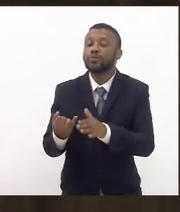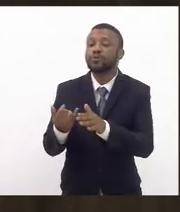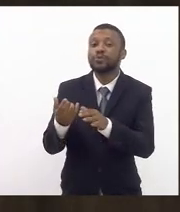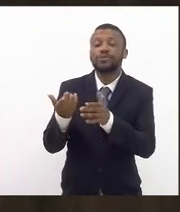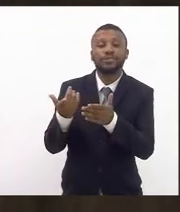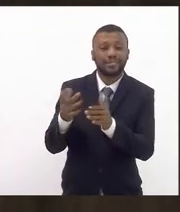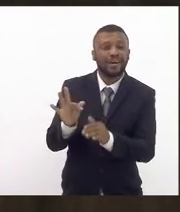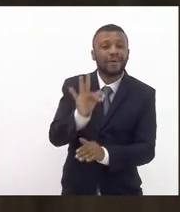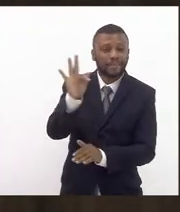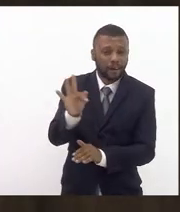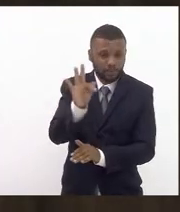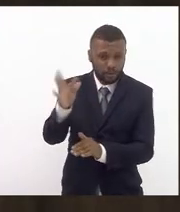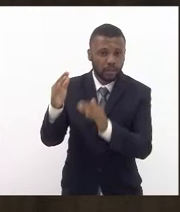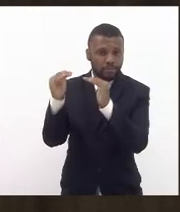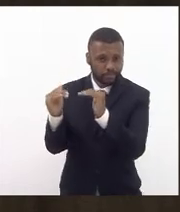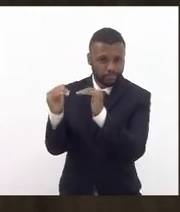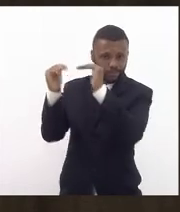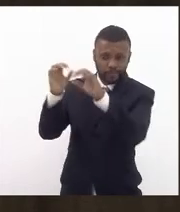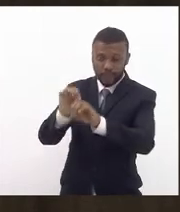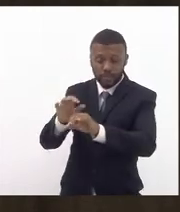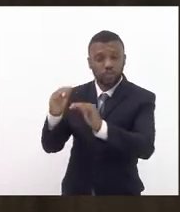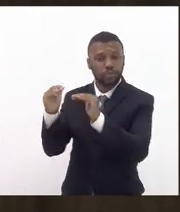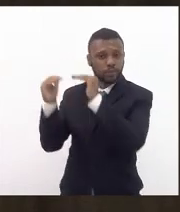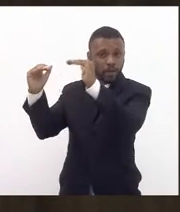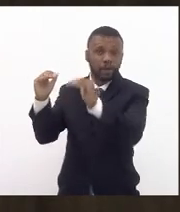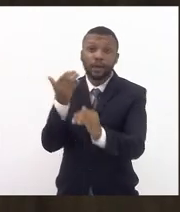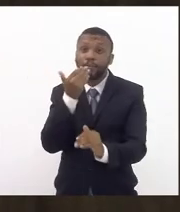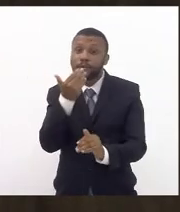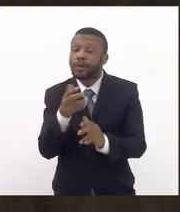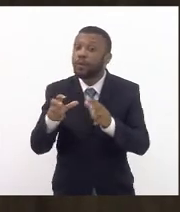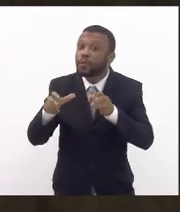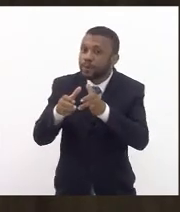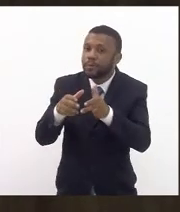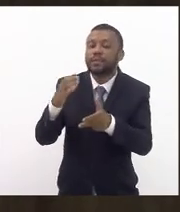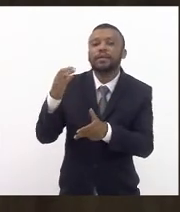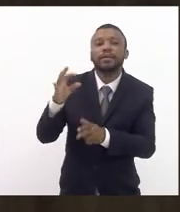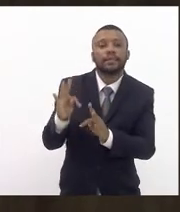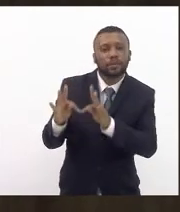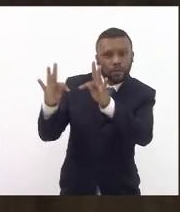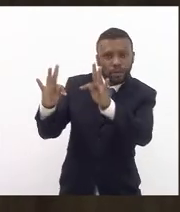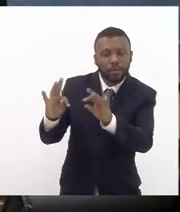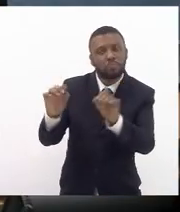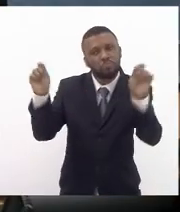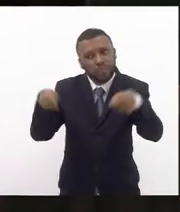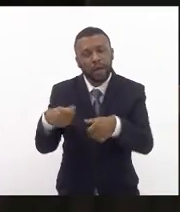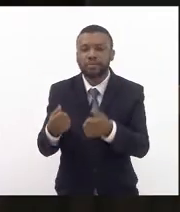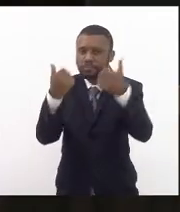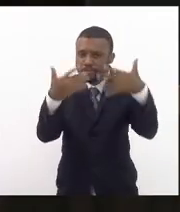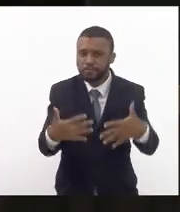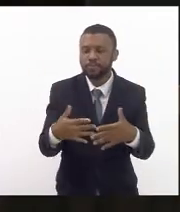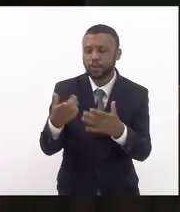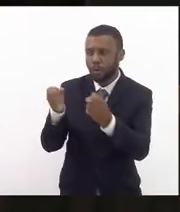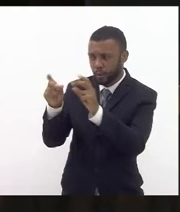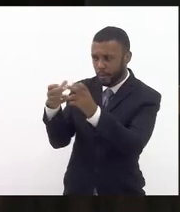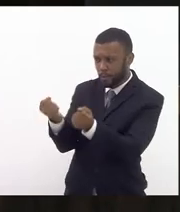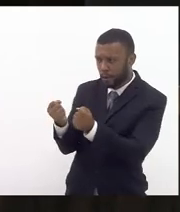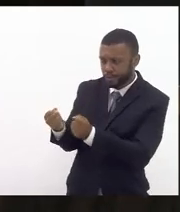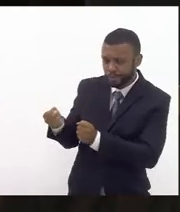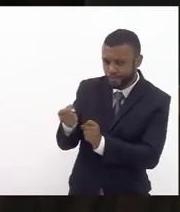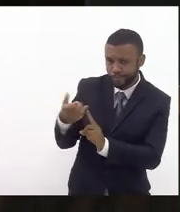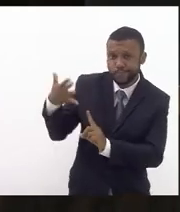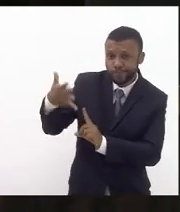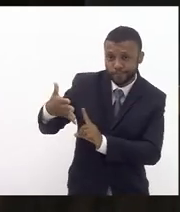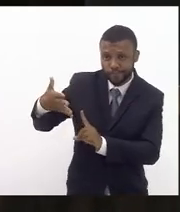ensino superior, queria solicitar a Vossa Excelência que a Comissão de Ciência e Tecnologia pudesse se manifestar. Atendida a solicitação de Vossa